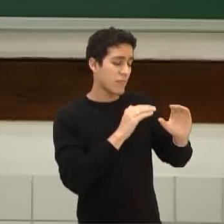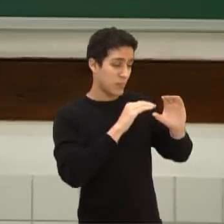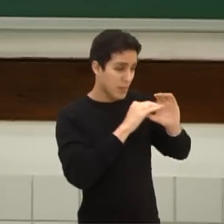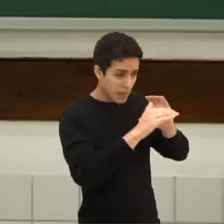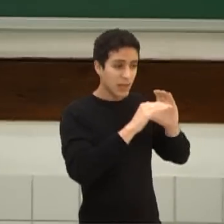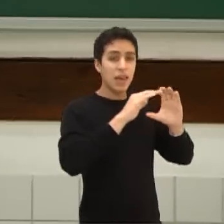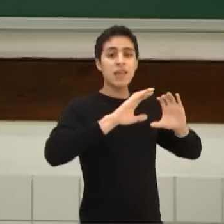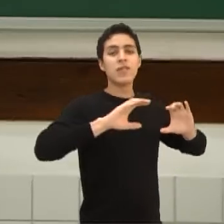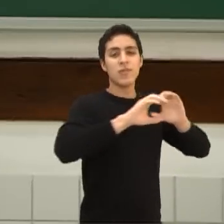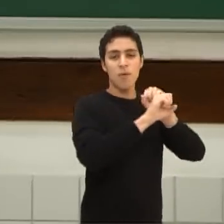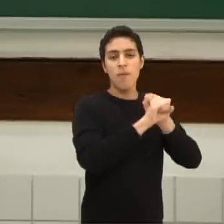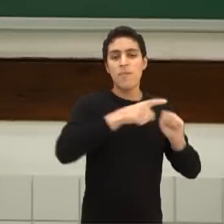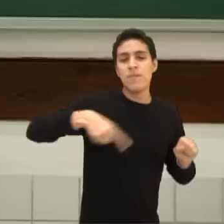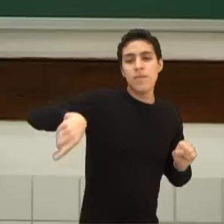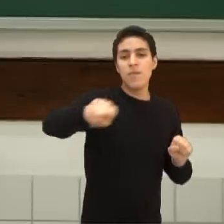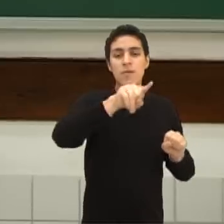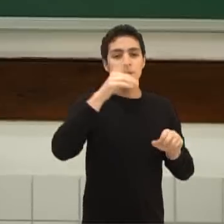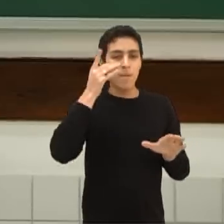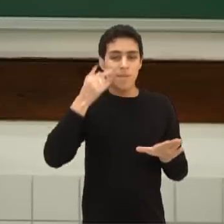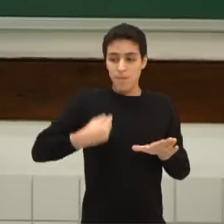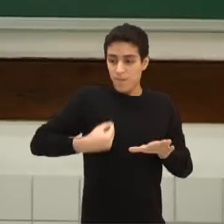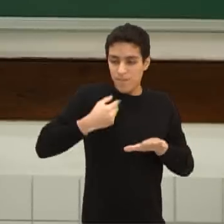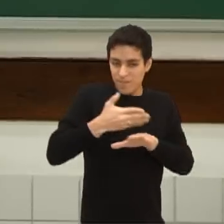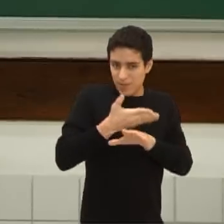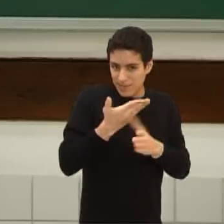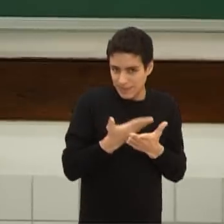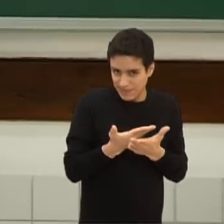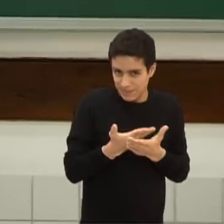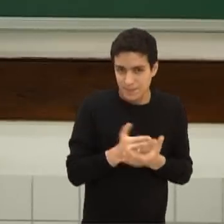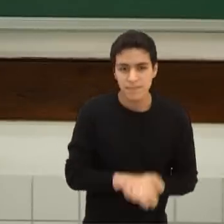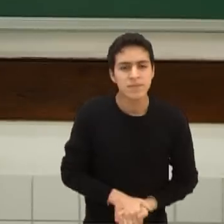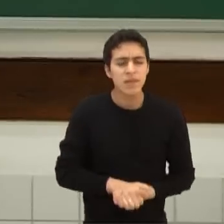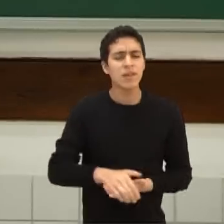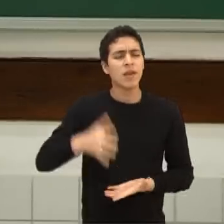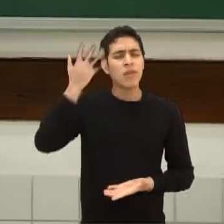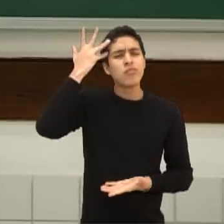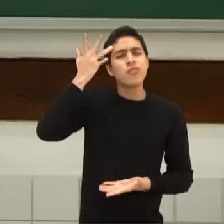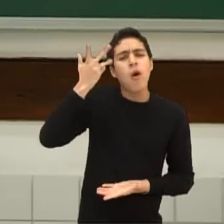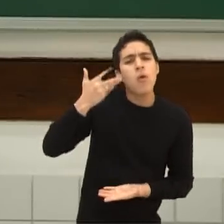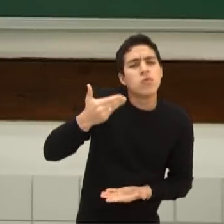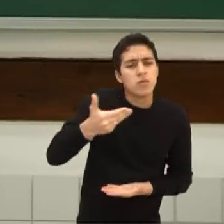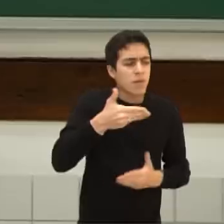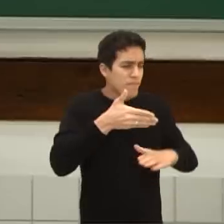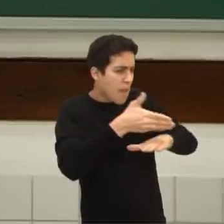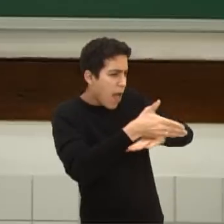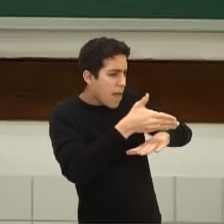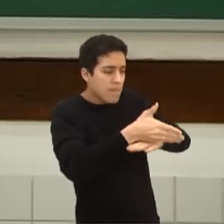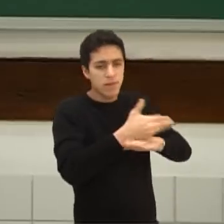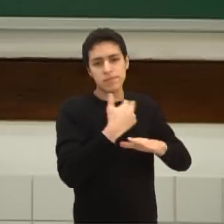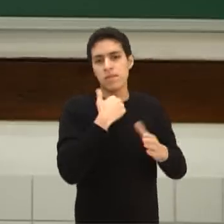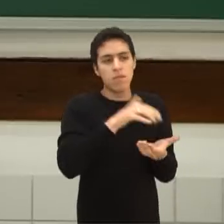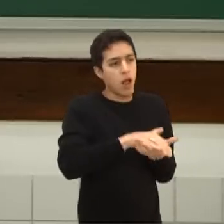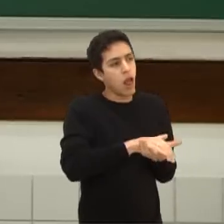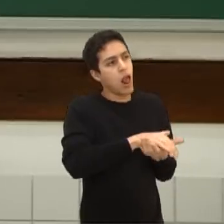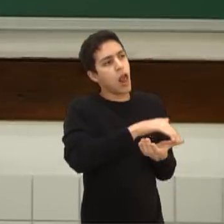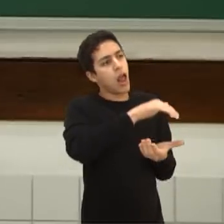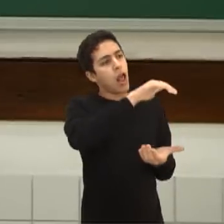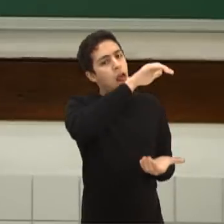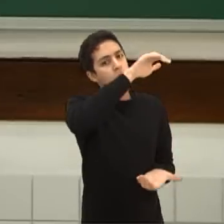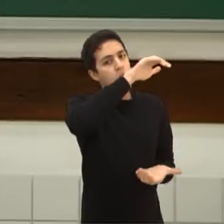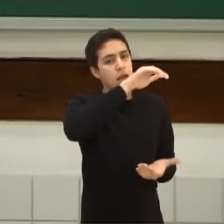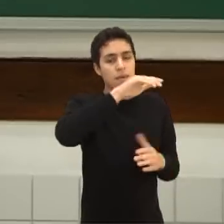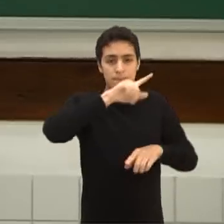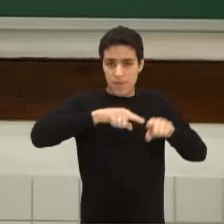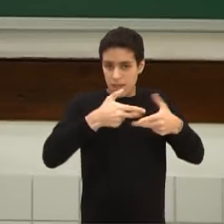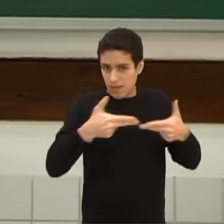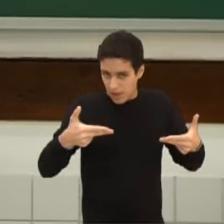de vocês, tá bom? E todo dia acessem para não deixar acumular a matéria. E não é só uma disciplina que vocês